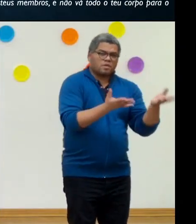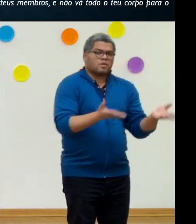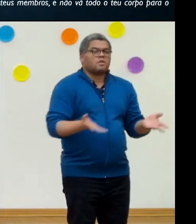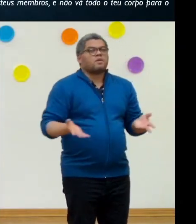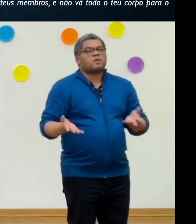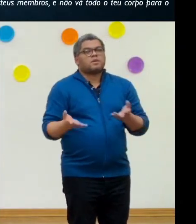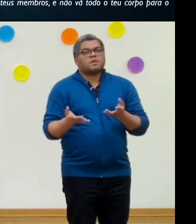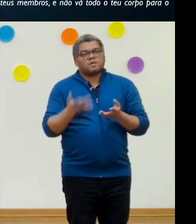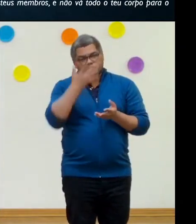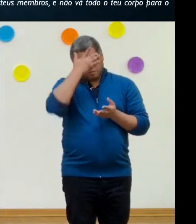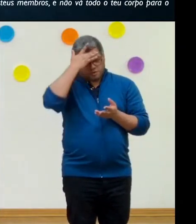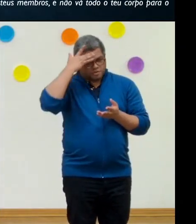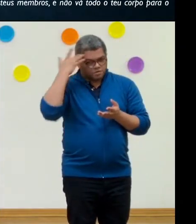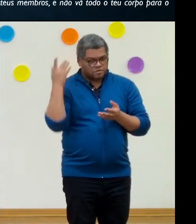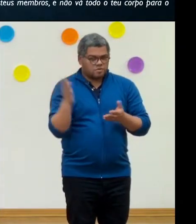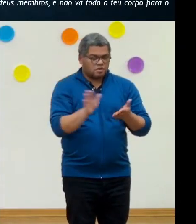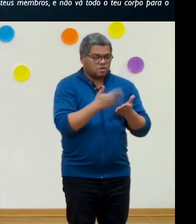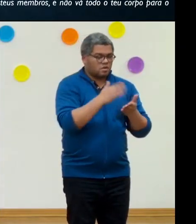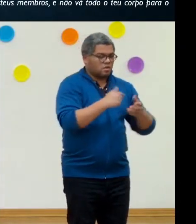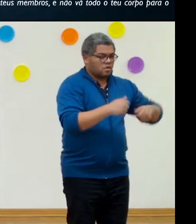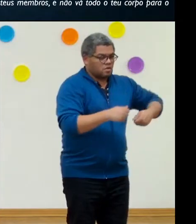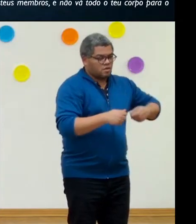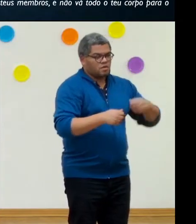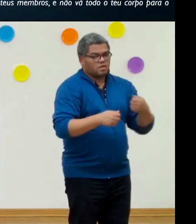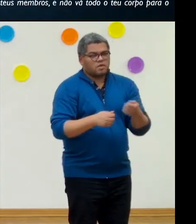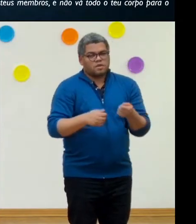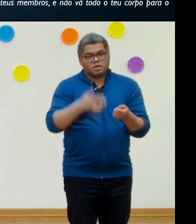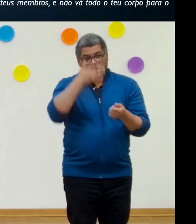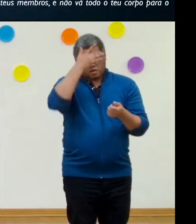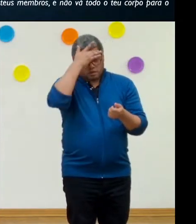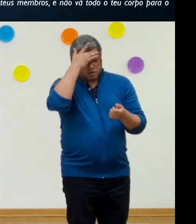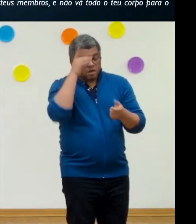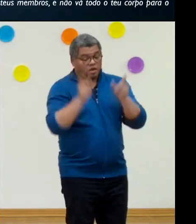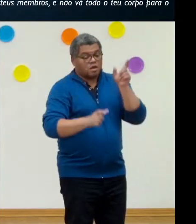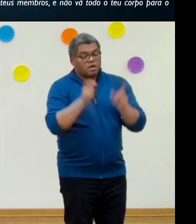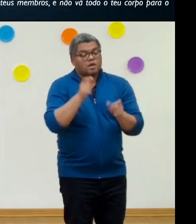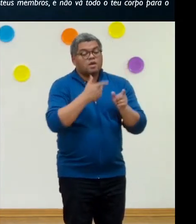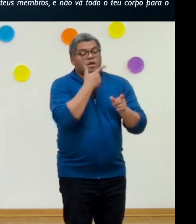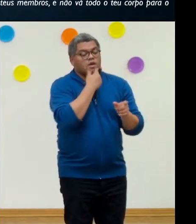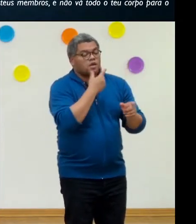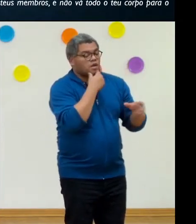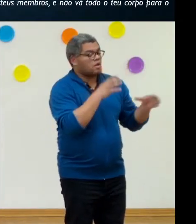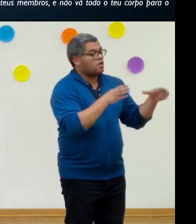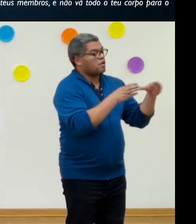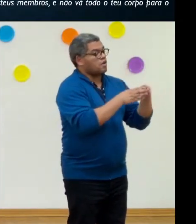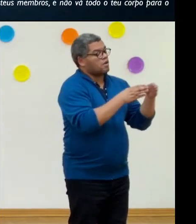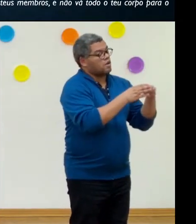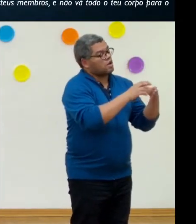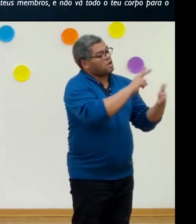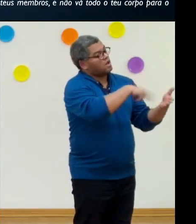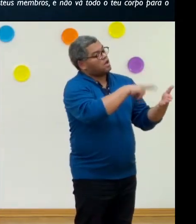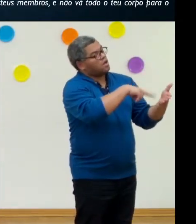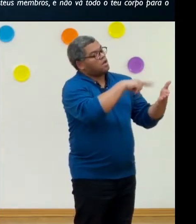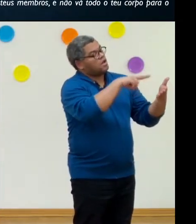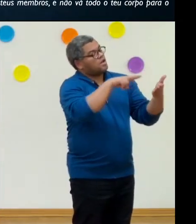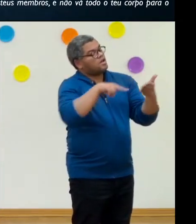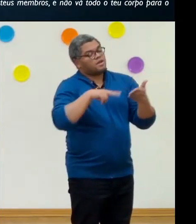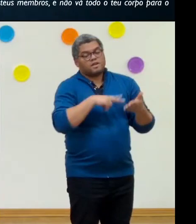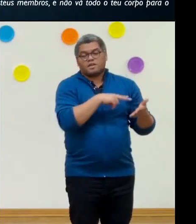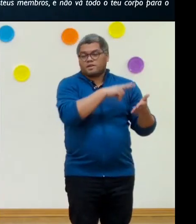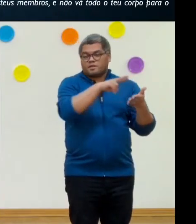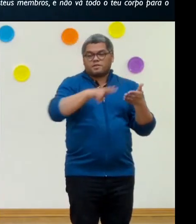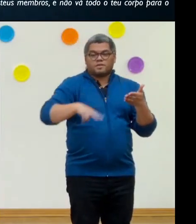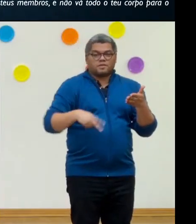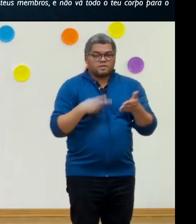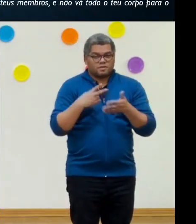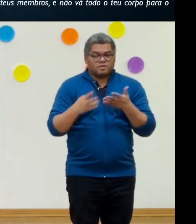série, levava uma revista lá e chamava, de repente, estavam todos os meninos juntos. Coisa boa não era. Aí lá tinha uma revista. Entre as aulas que o